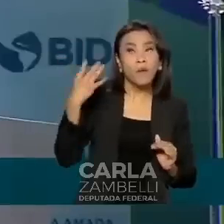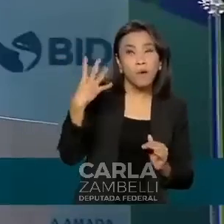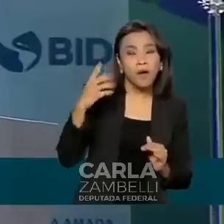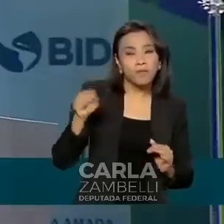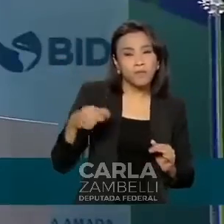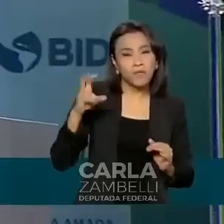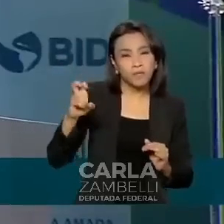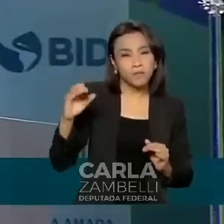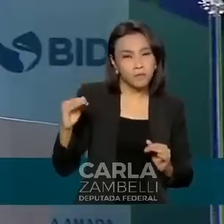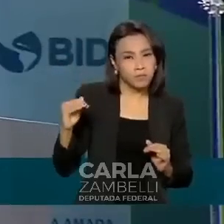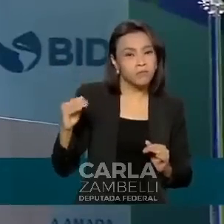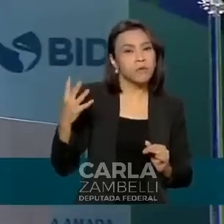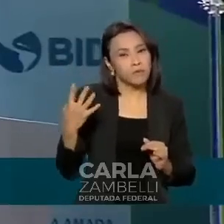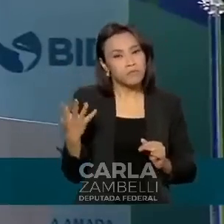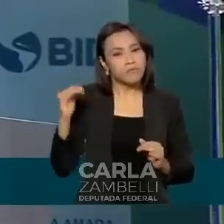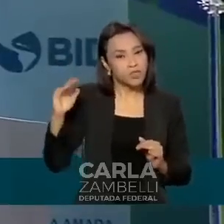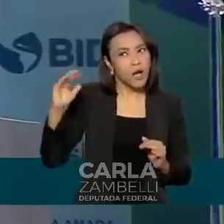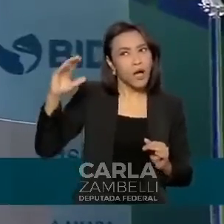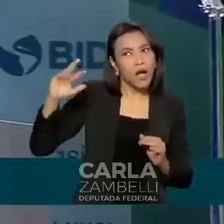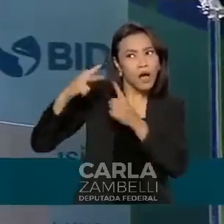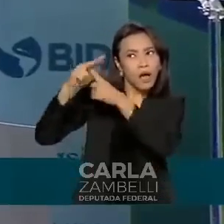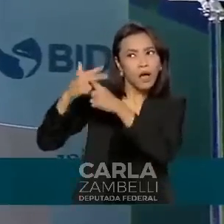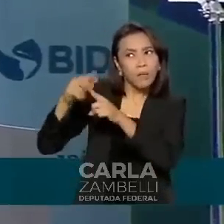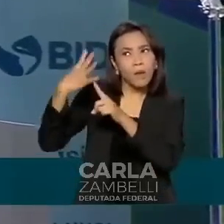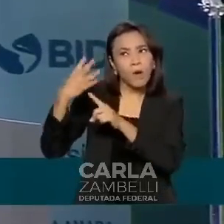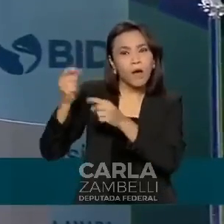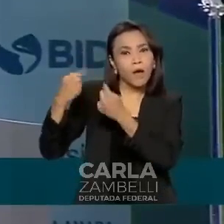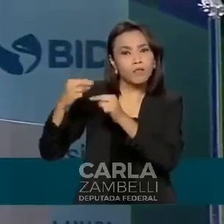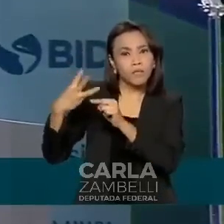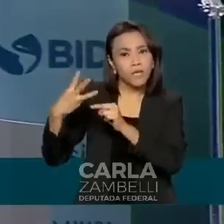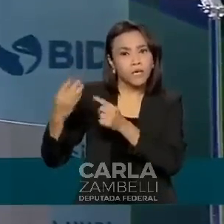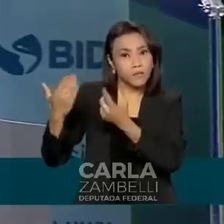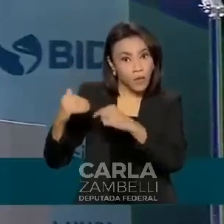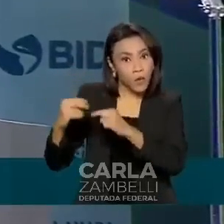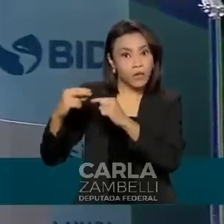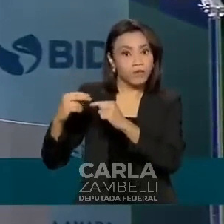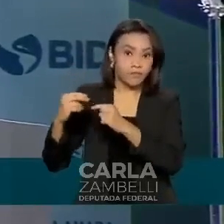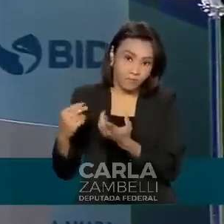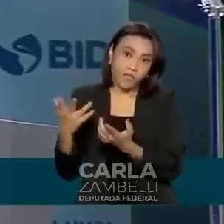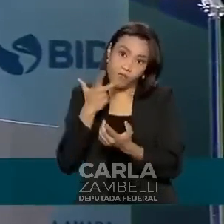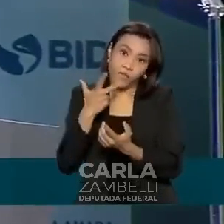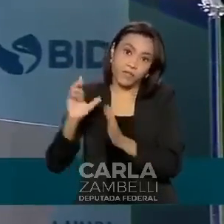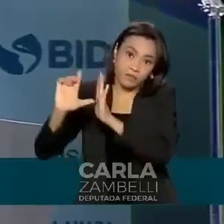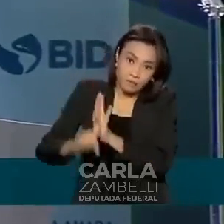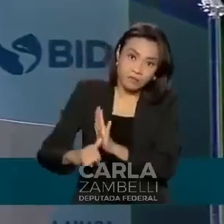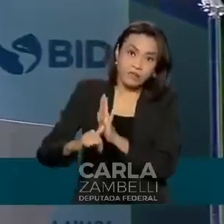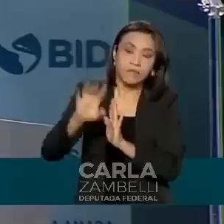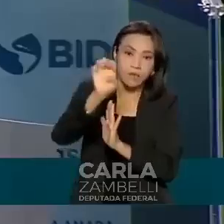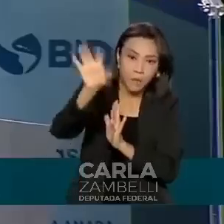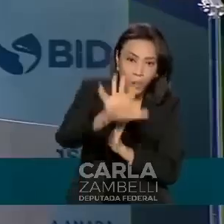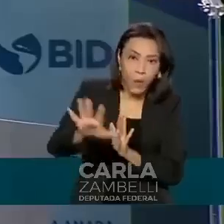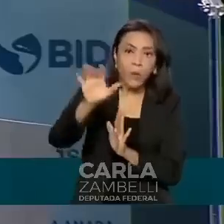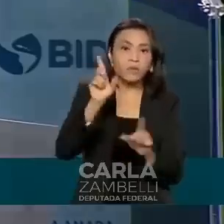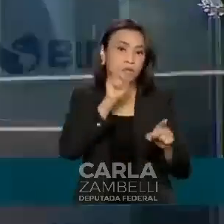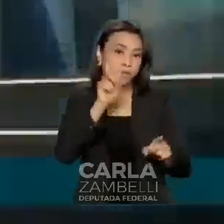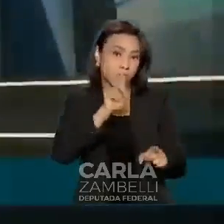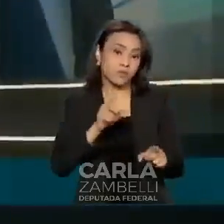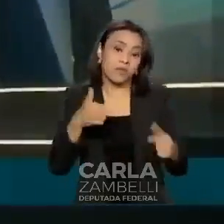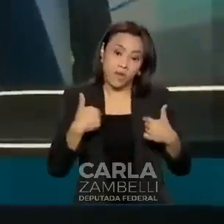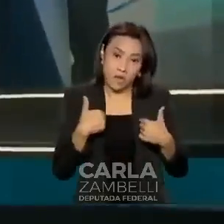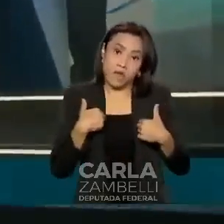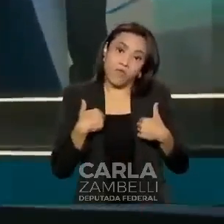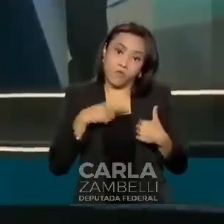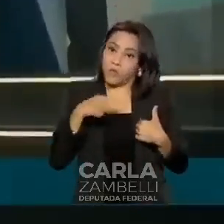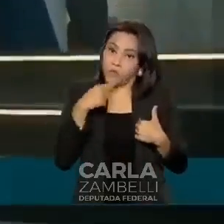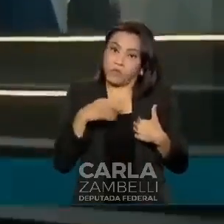forma de 44 mil inscritos e crescimento já fizeram a revisão para quarto para 3 para 2 já estão falando em recessão na Europa e nos Estados Unidos que eu não tenho